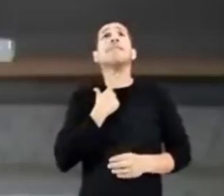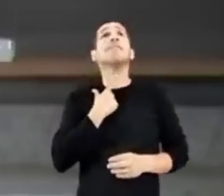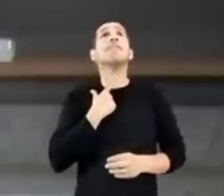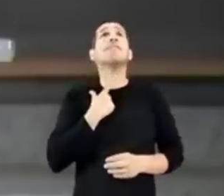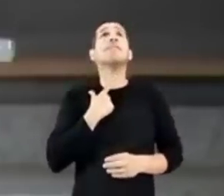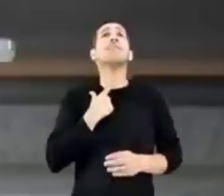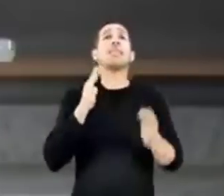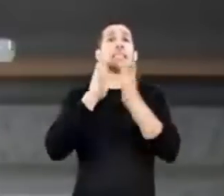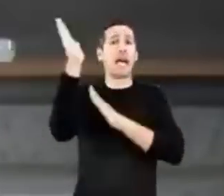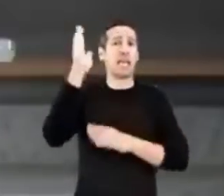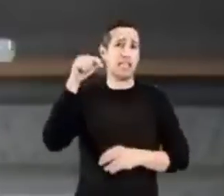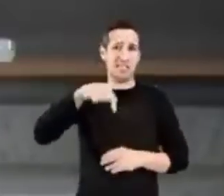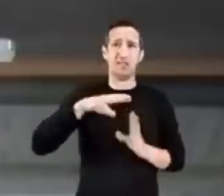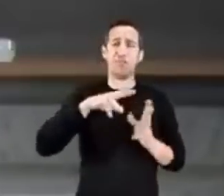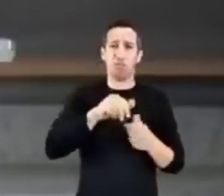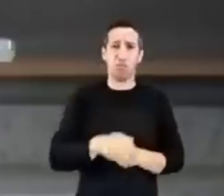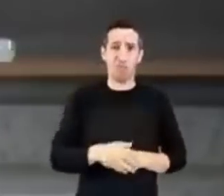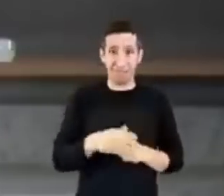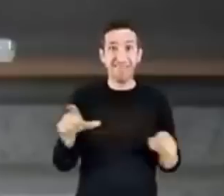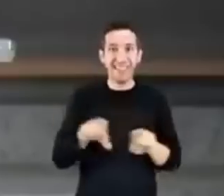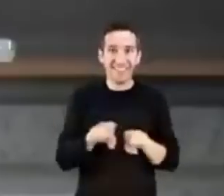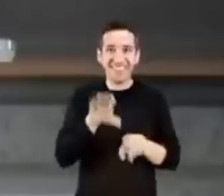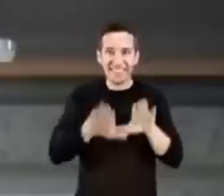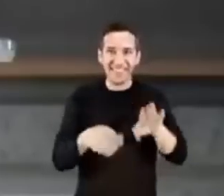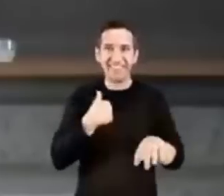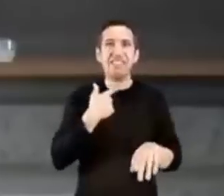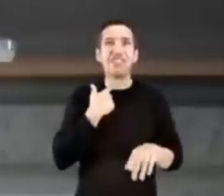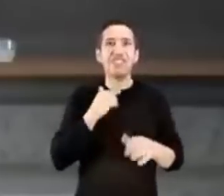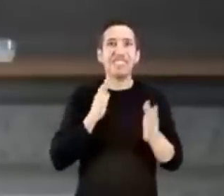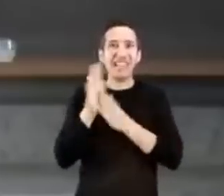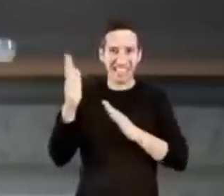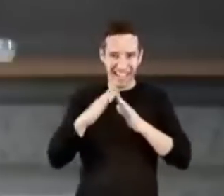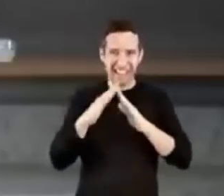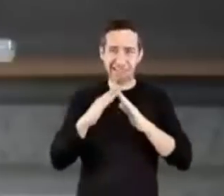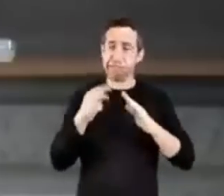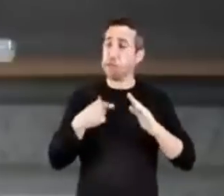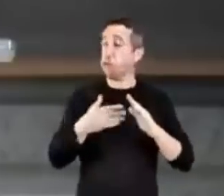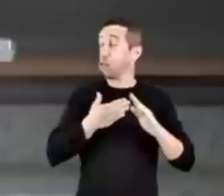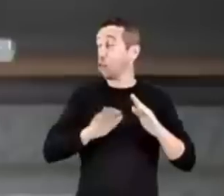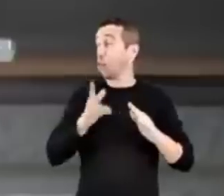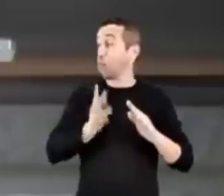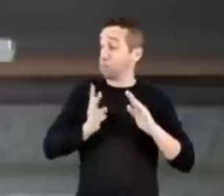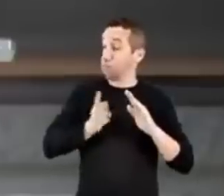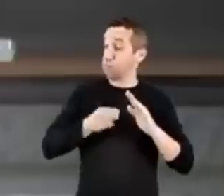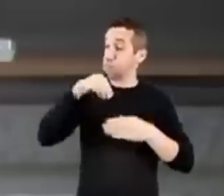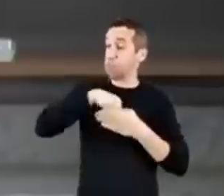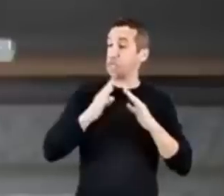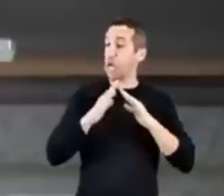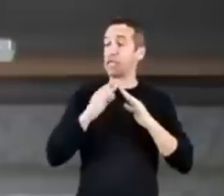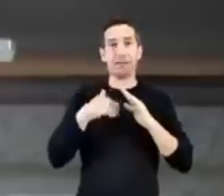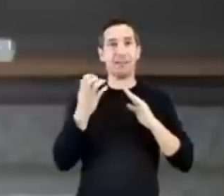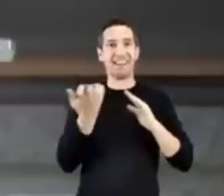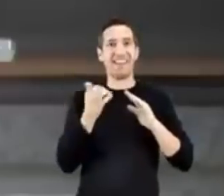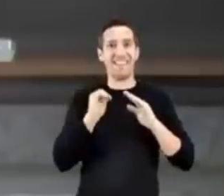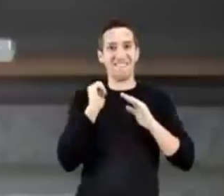casa Oi eu gostaria que não tivesse mostrar o desejo de ir para o